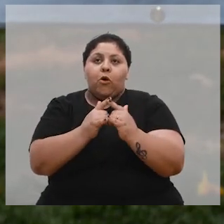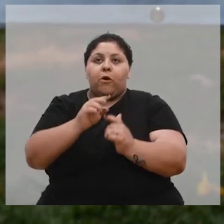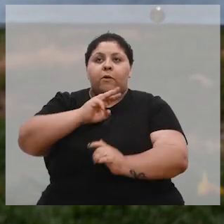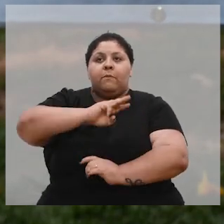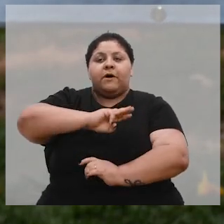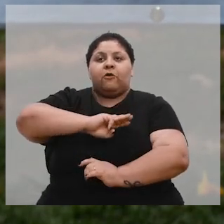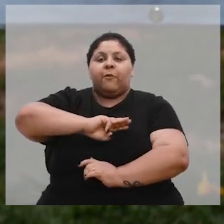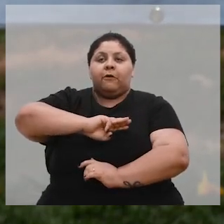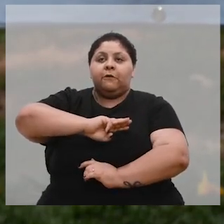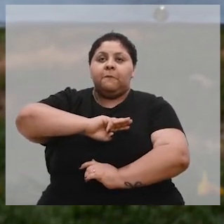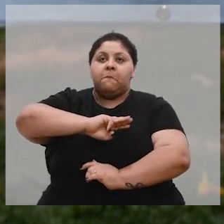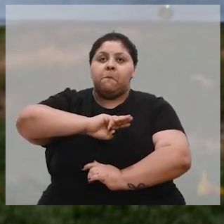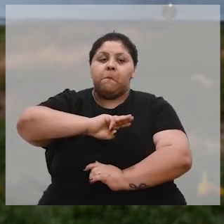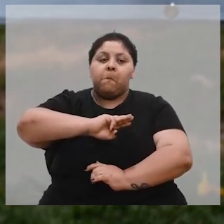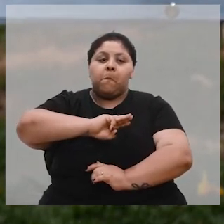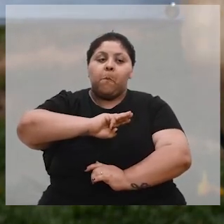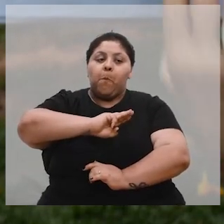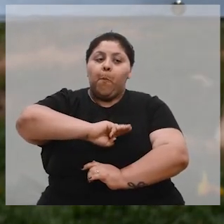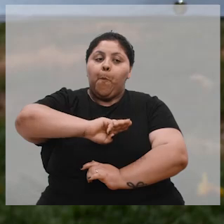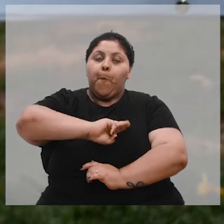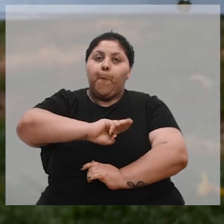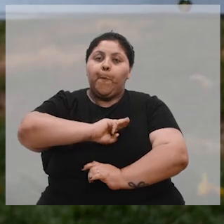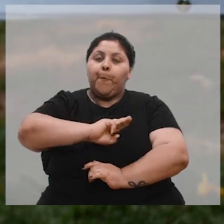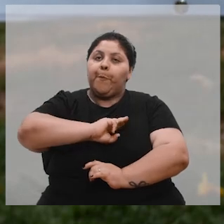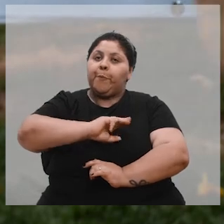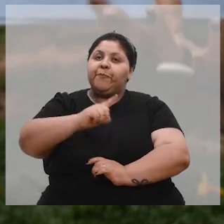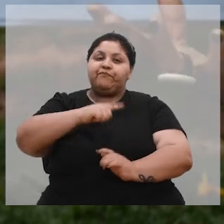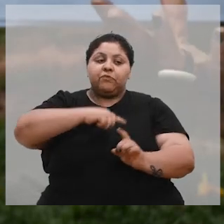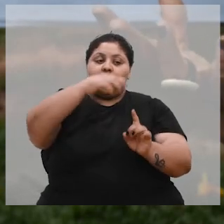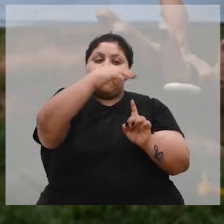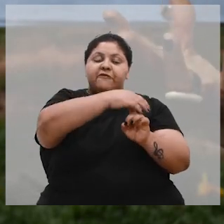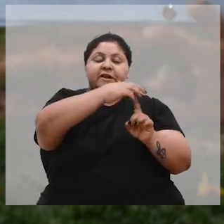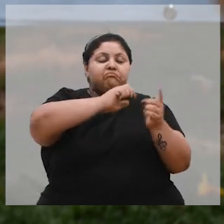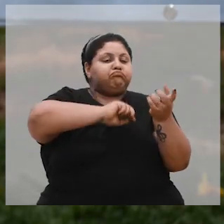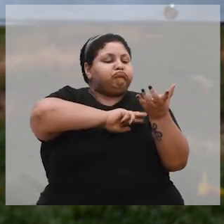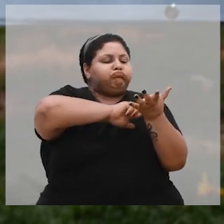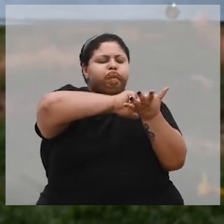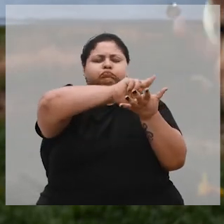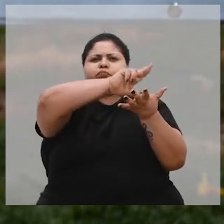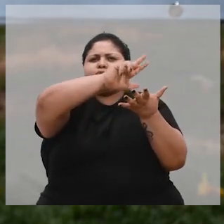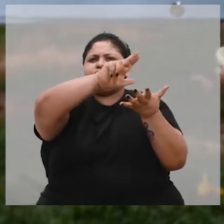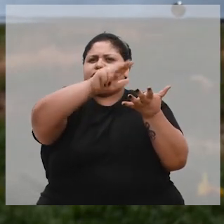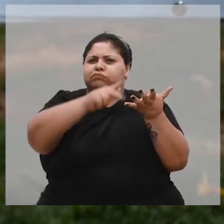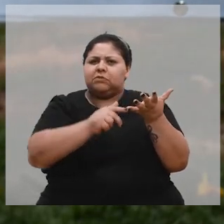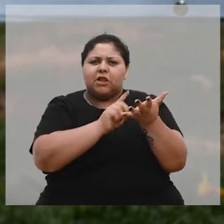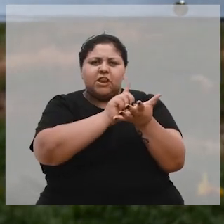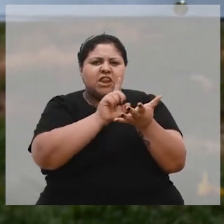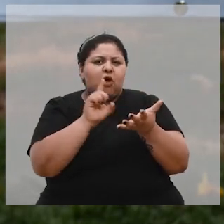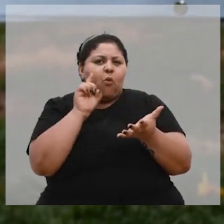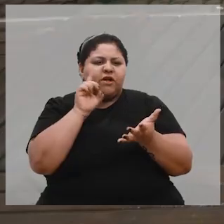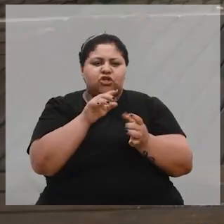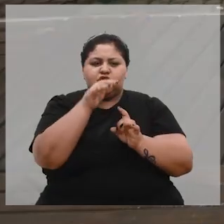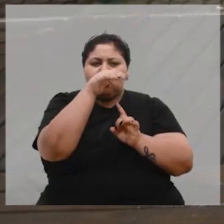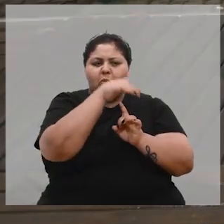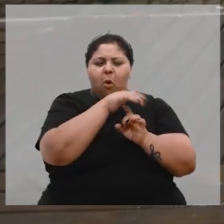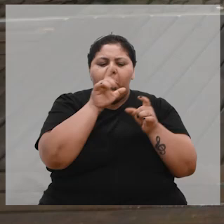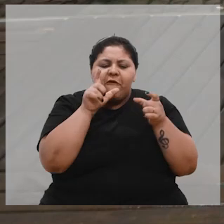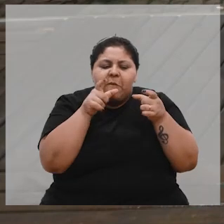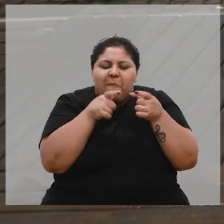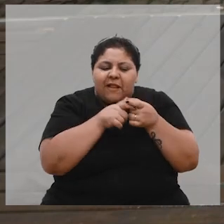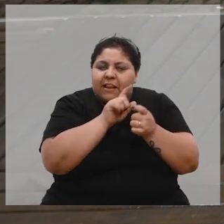Marco Polo, né? Então nós temos uma feira pluri, né? Ela é multi, ela não é mais uma